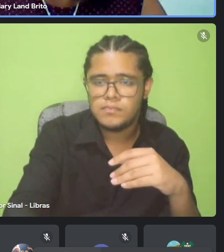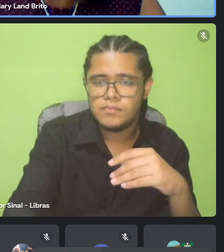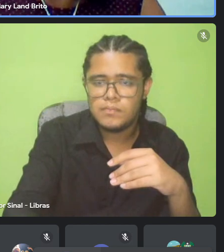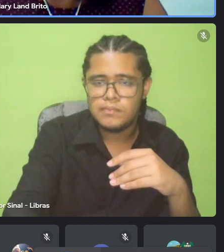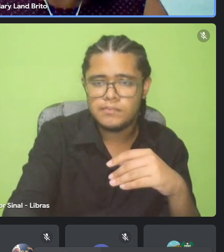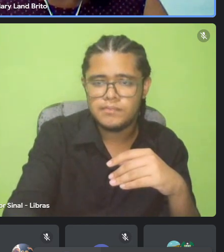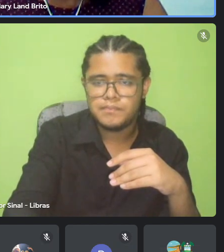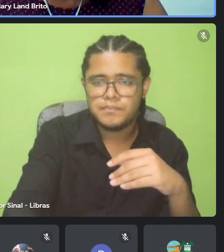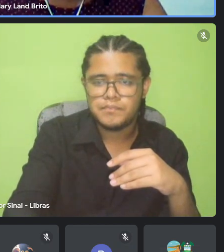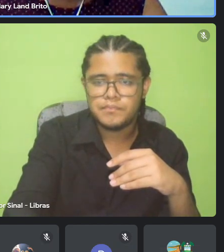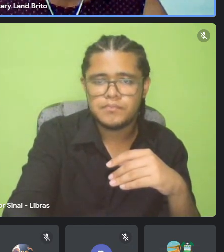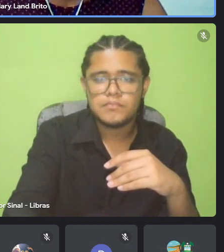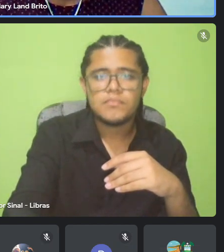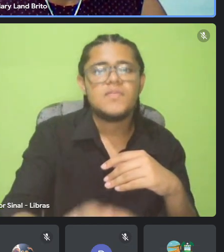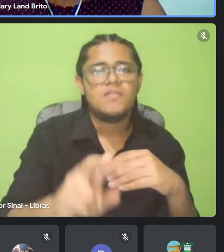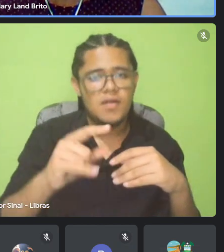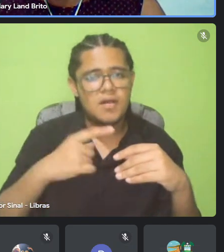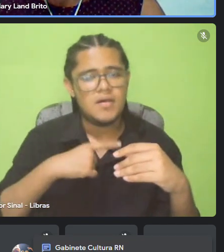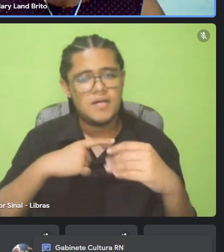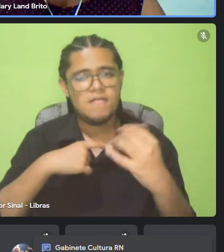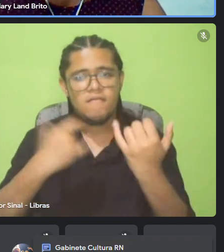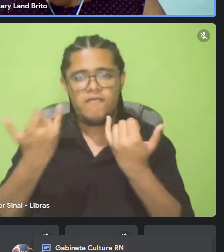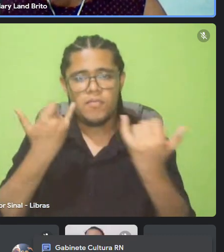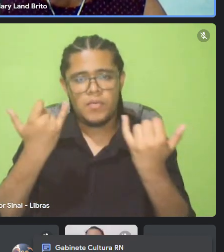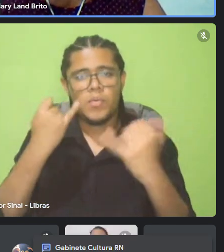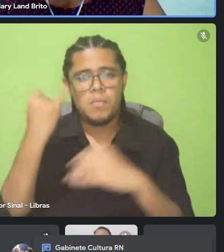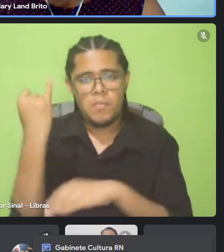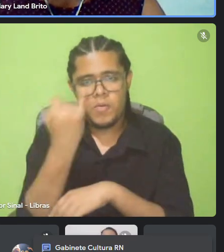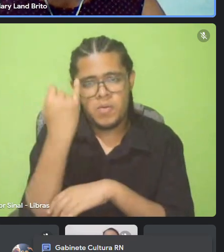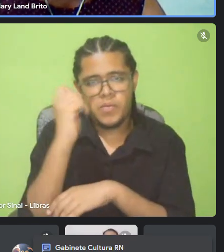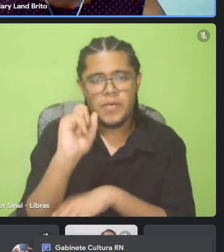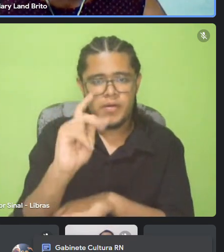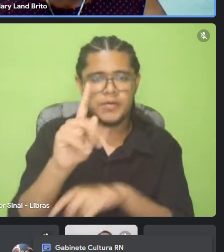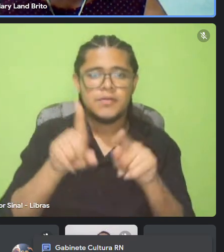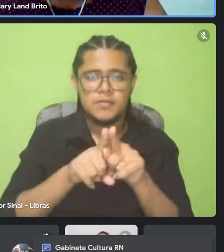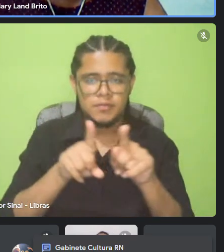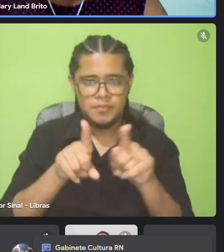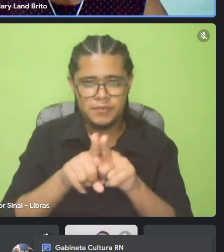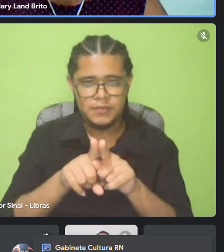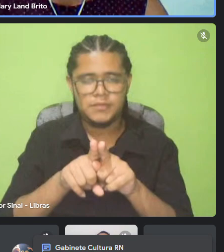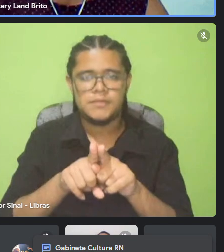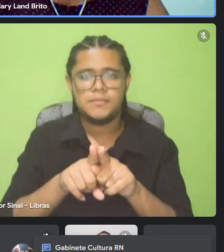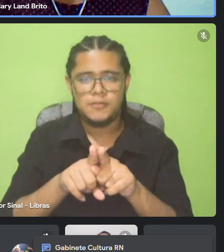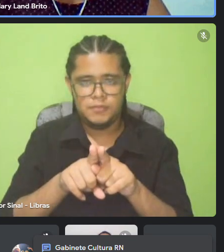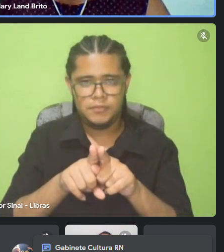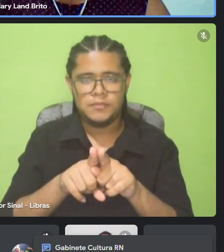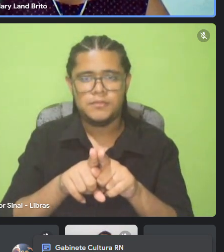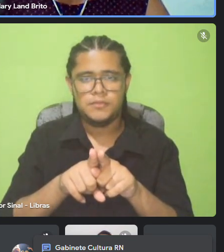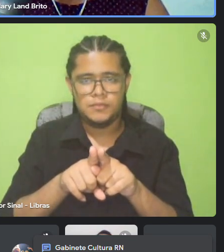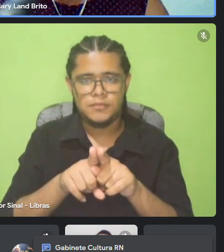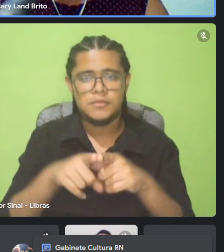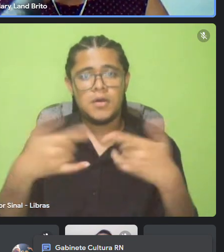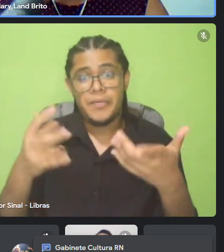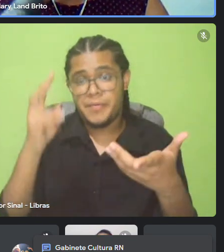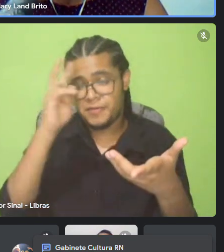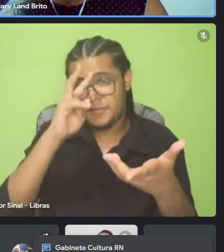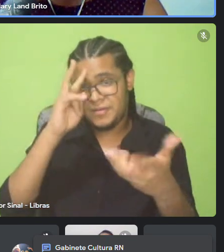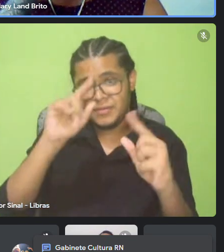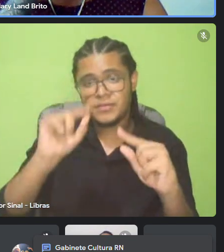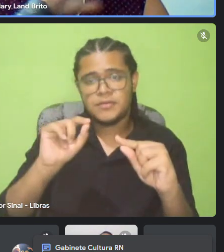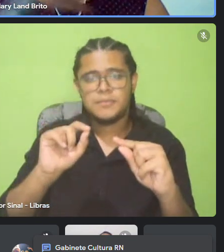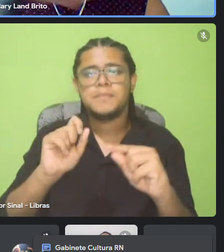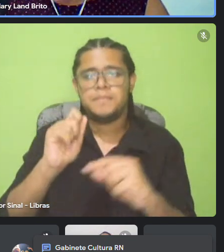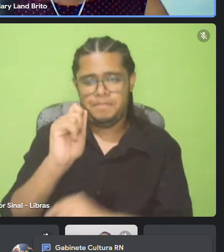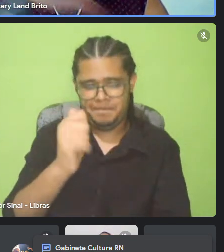Adla também sempre é um ponto de apoio para essas informações também, certo? Mas, lembrando isso, a Aldir Blanc,